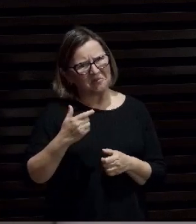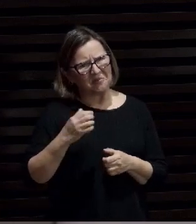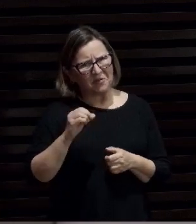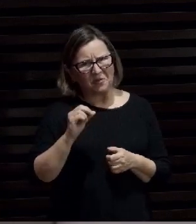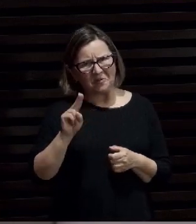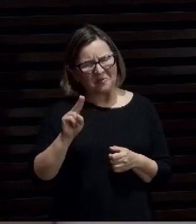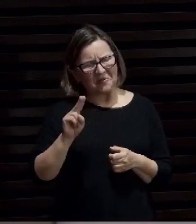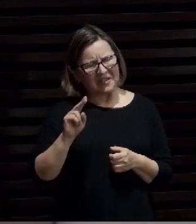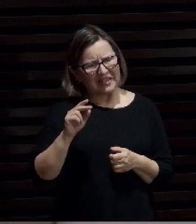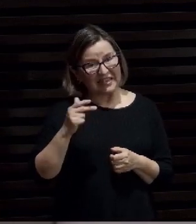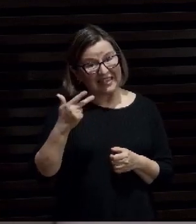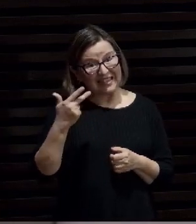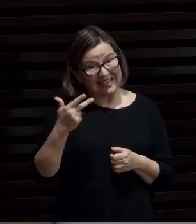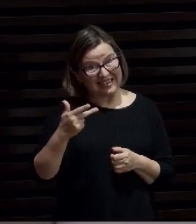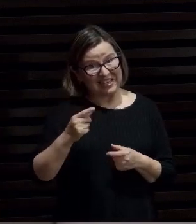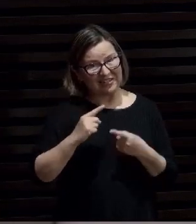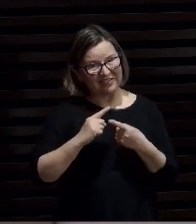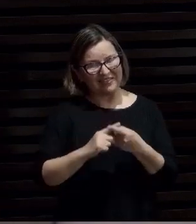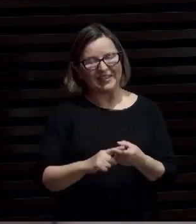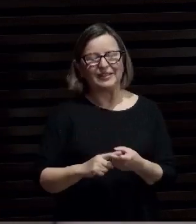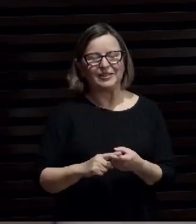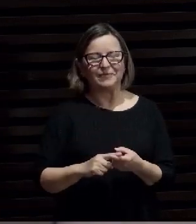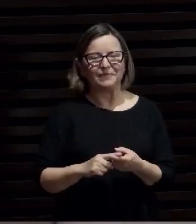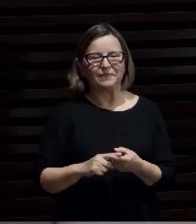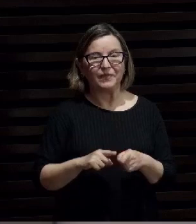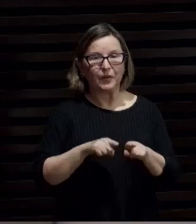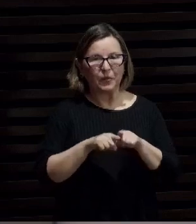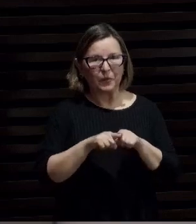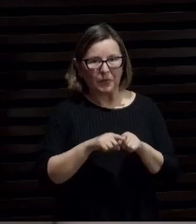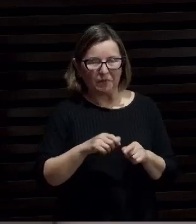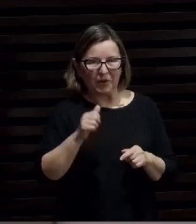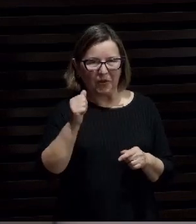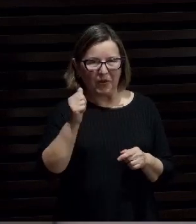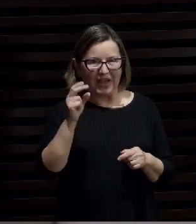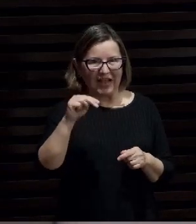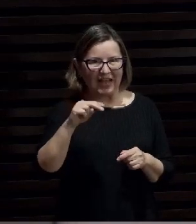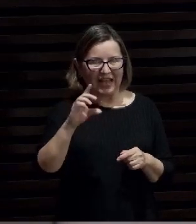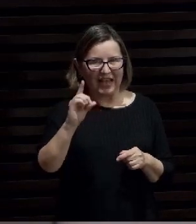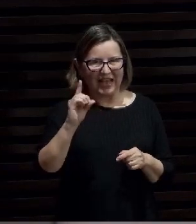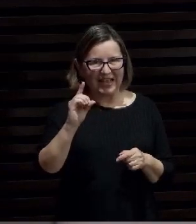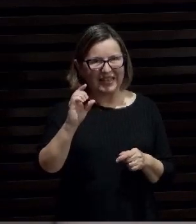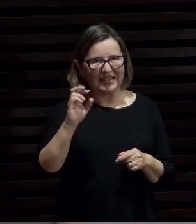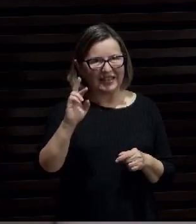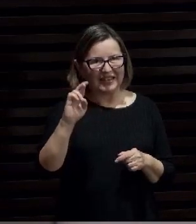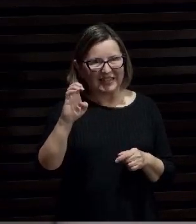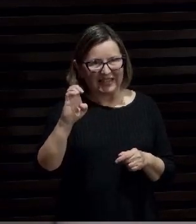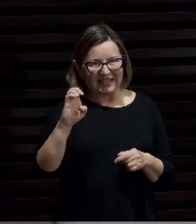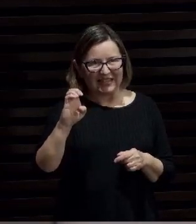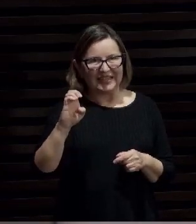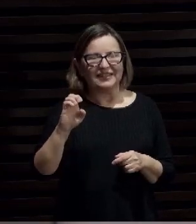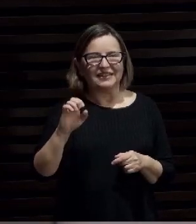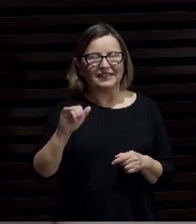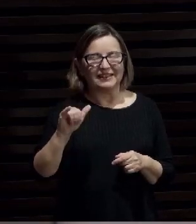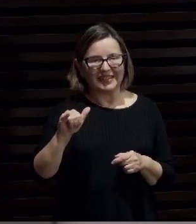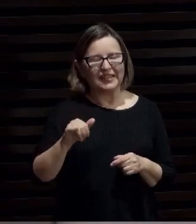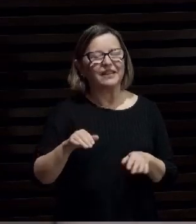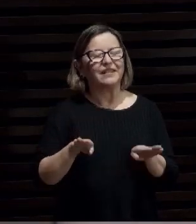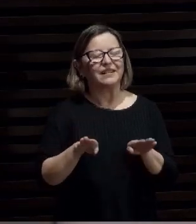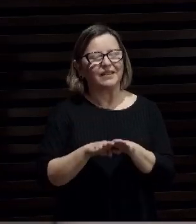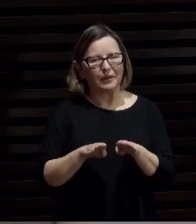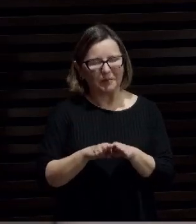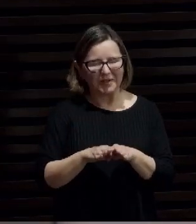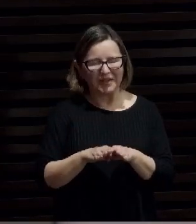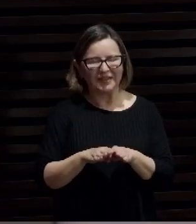irmão Andrei também já fez a exposição desse mesmo texto há uns 2 anos atrás. O irmão Fernando Prison, há exatamente 1